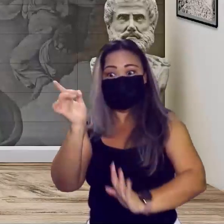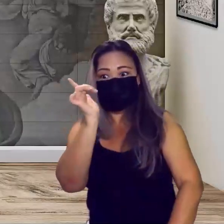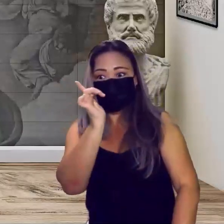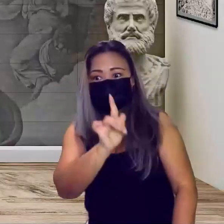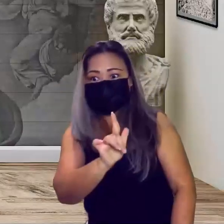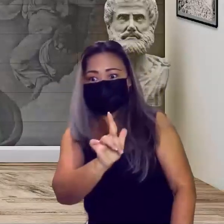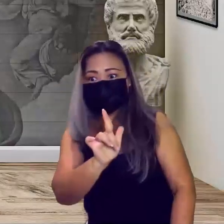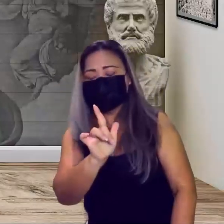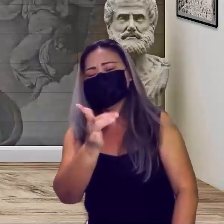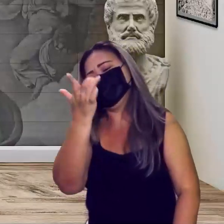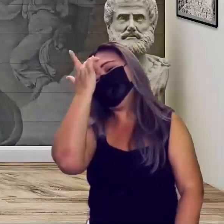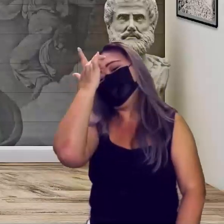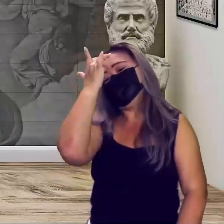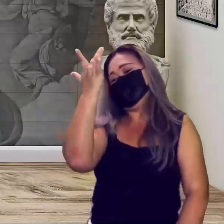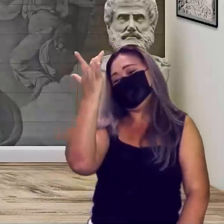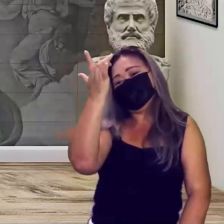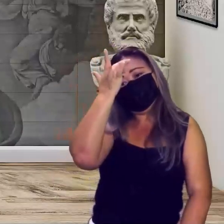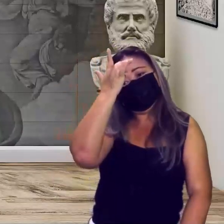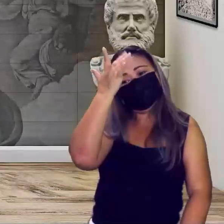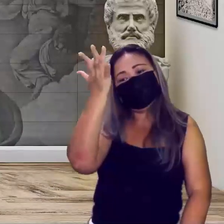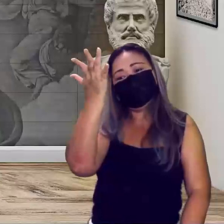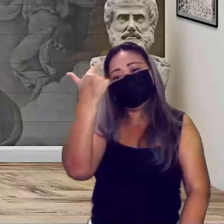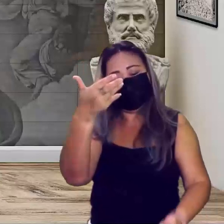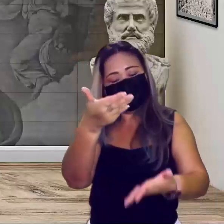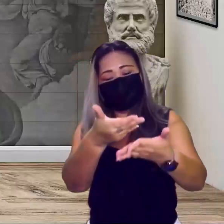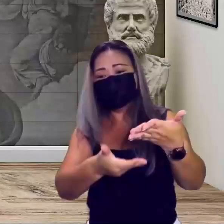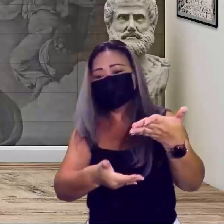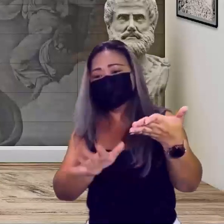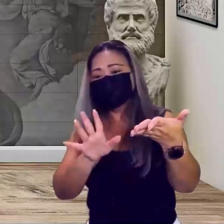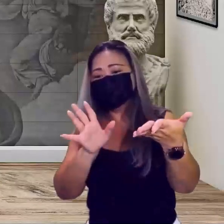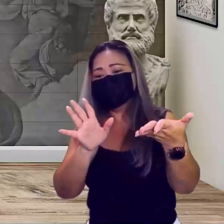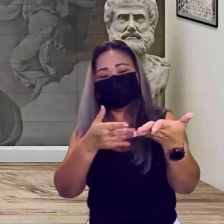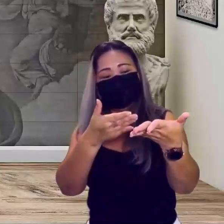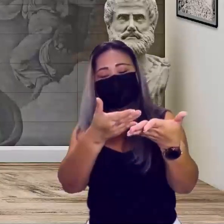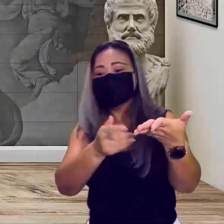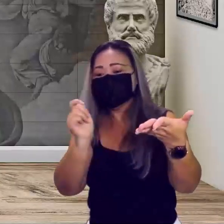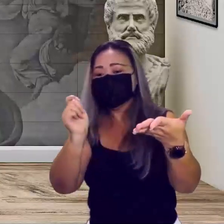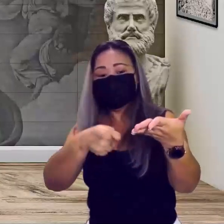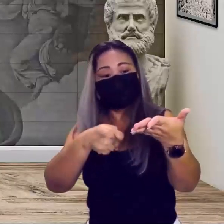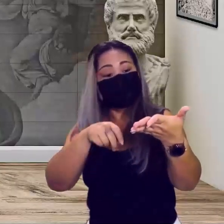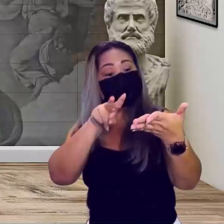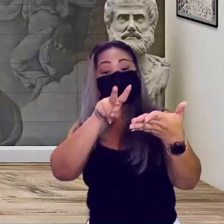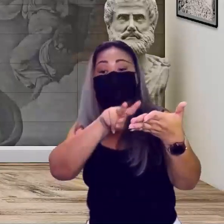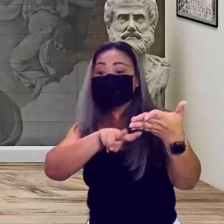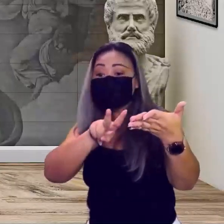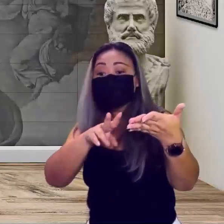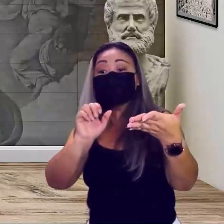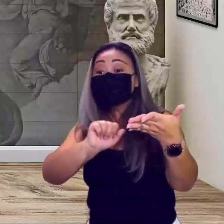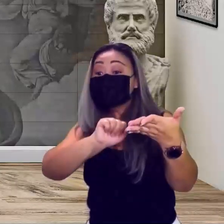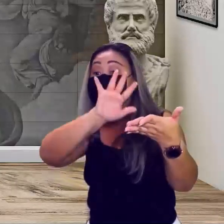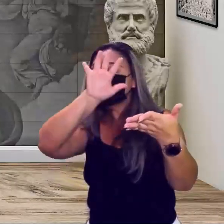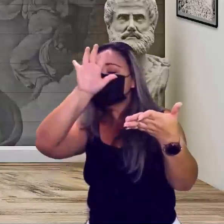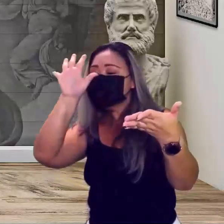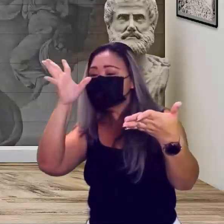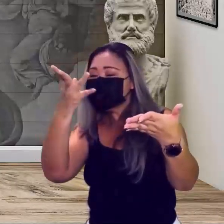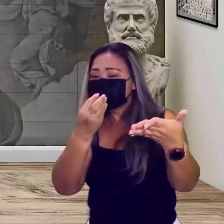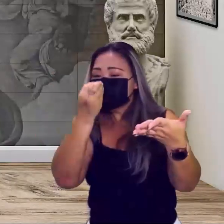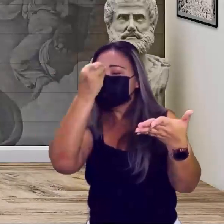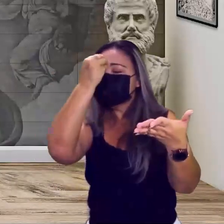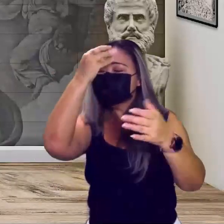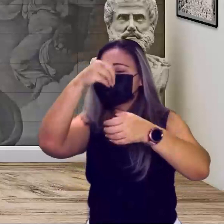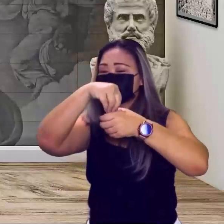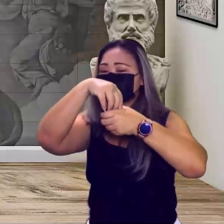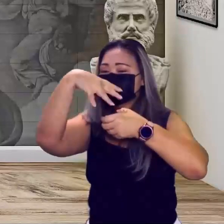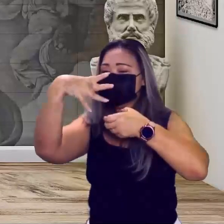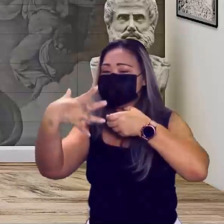Conseguiram? Muito fáceis. Esses exercícios vocês vão poderem ter uma visão melhor, a assimilar bem o